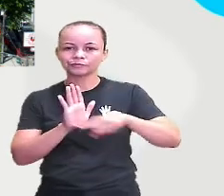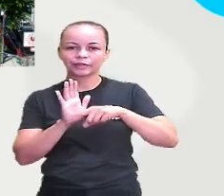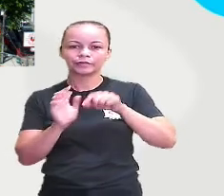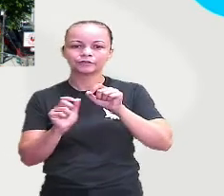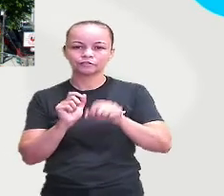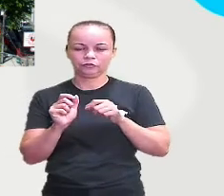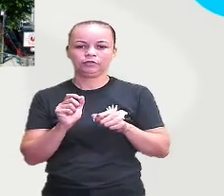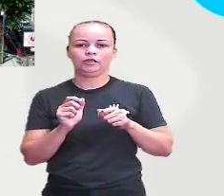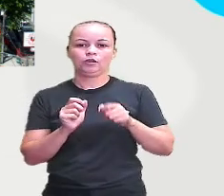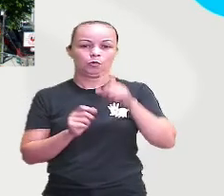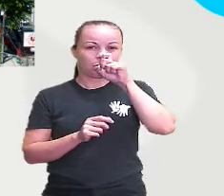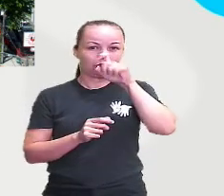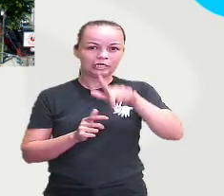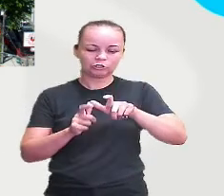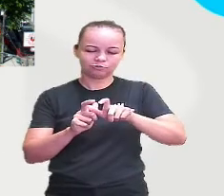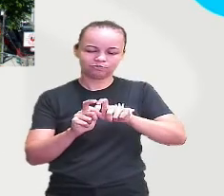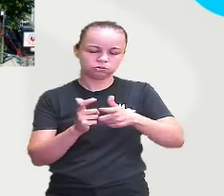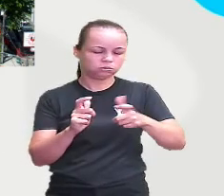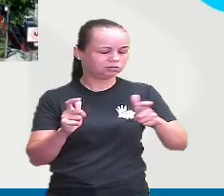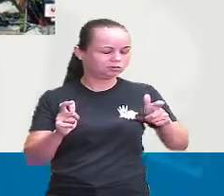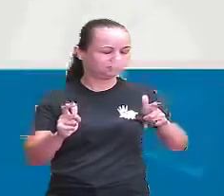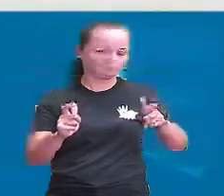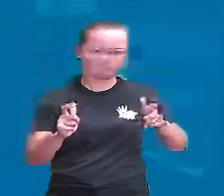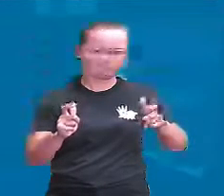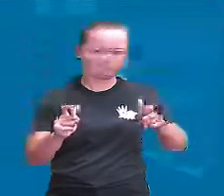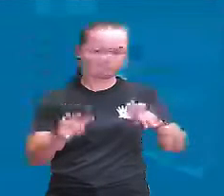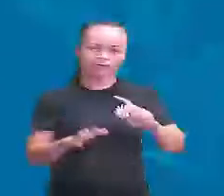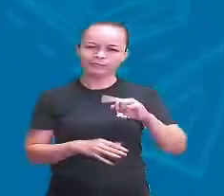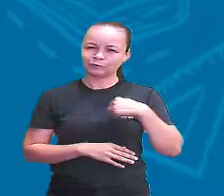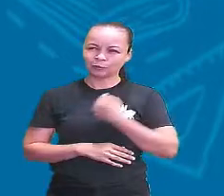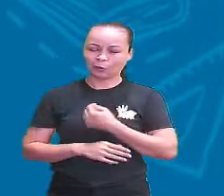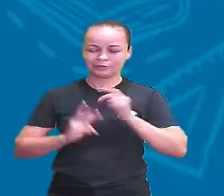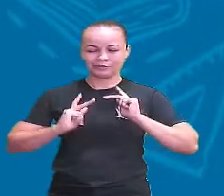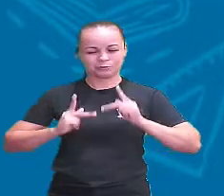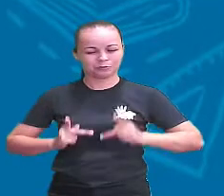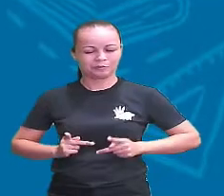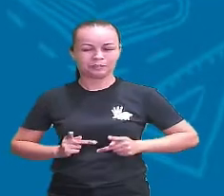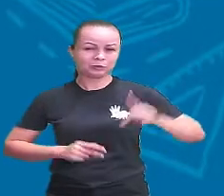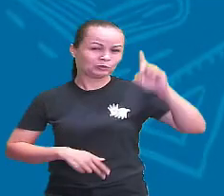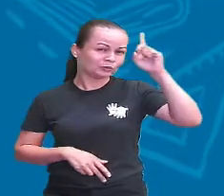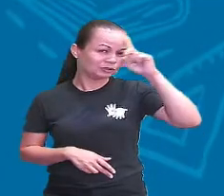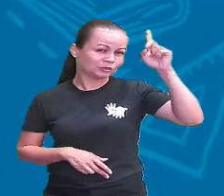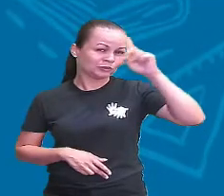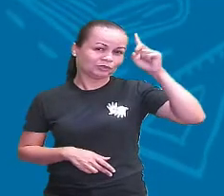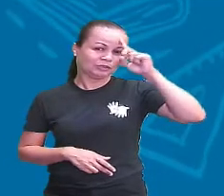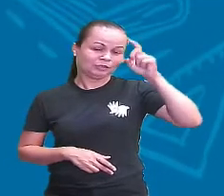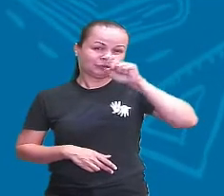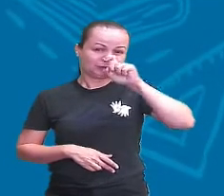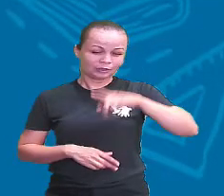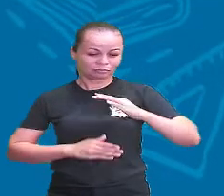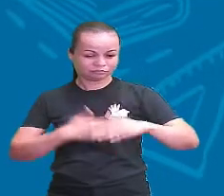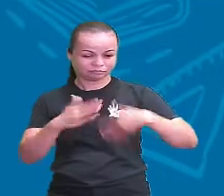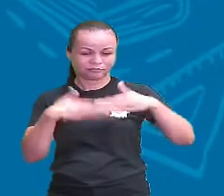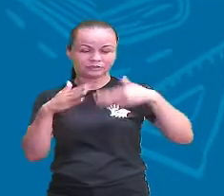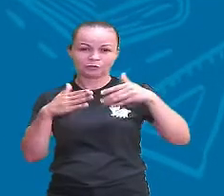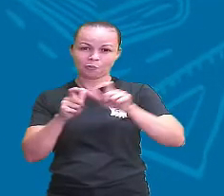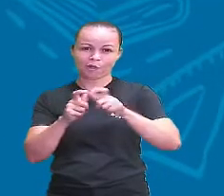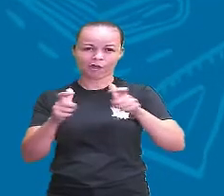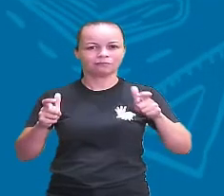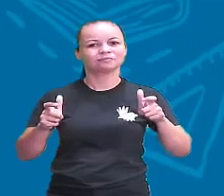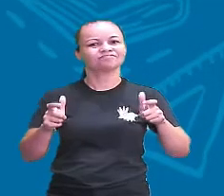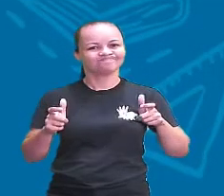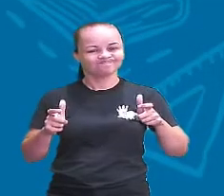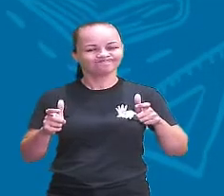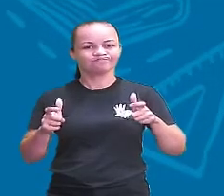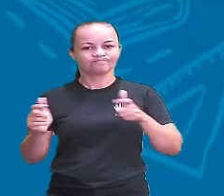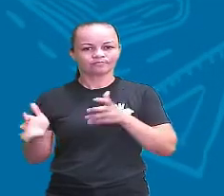produção de lixo. Gente, nós seres humanos produzimos lixo todos os dias e em grande quantidade. Todos